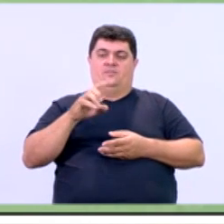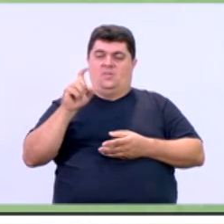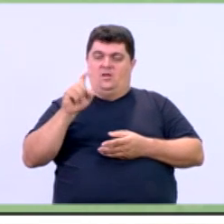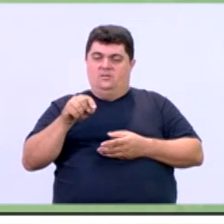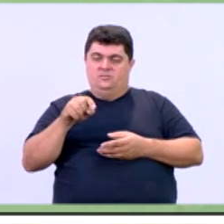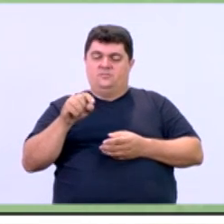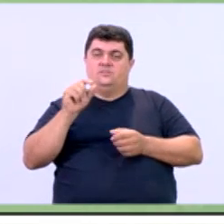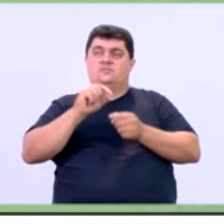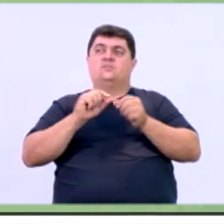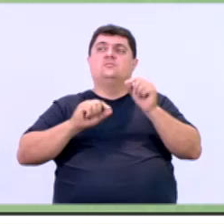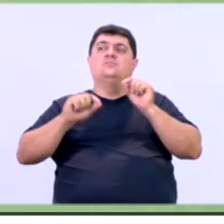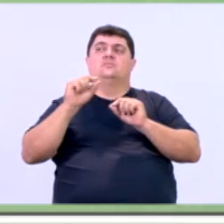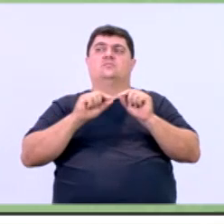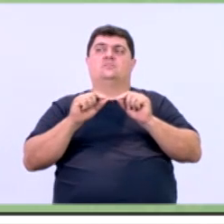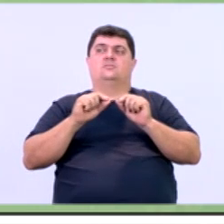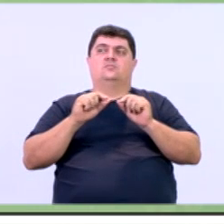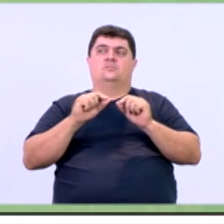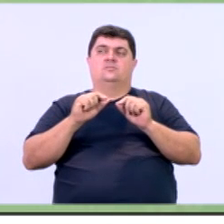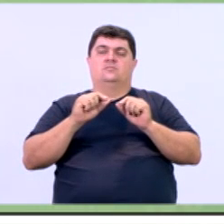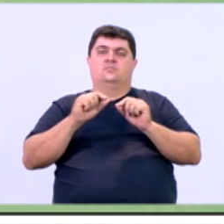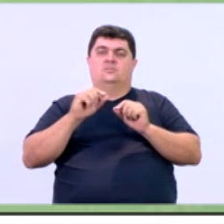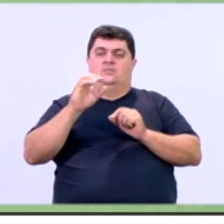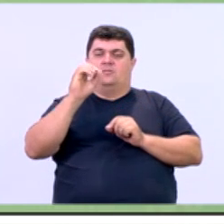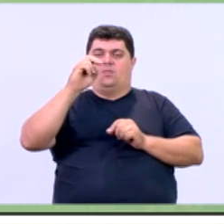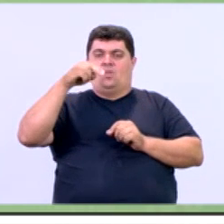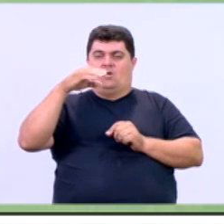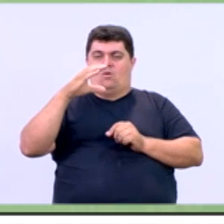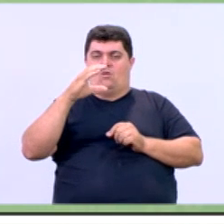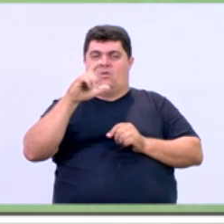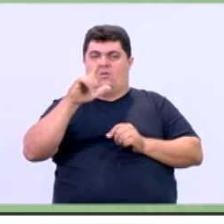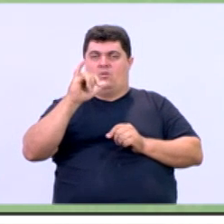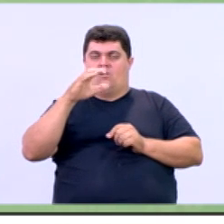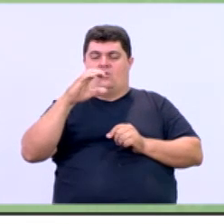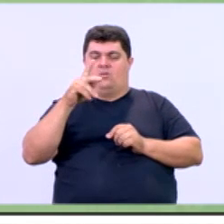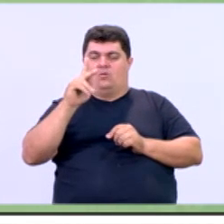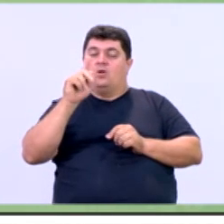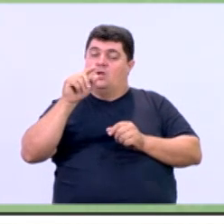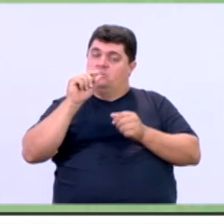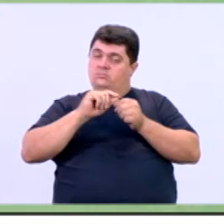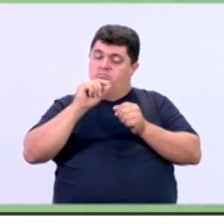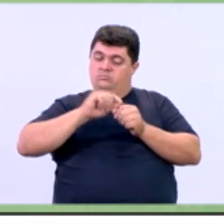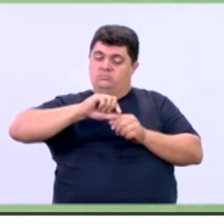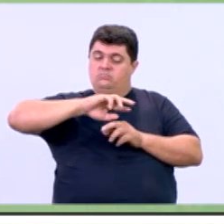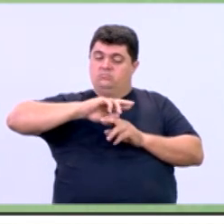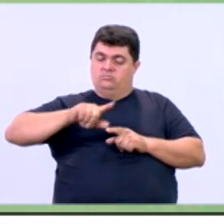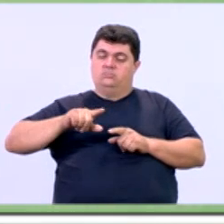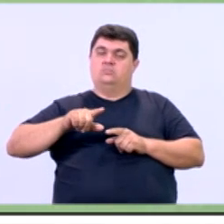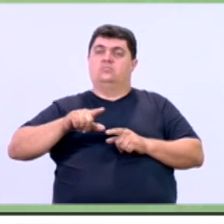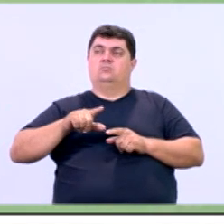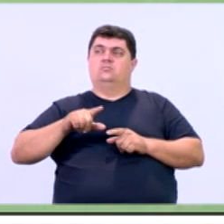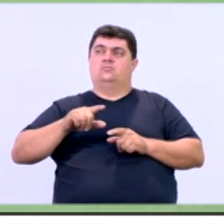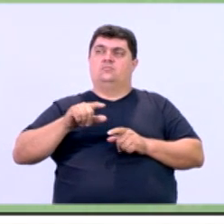tem as ações. O atributo onClick é uma ação. É a ação referente ao quê? Quando